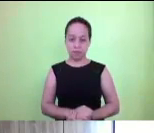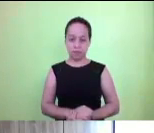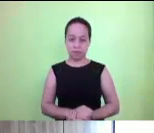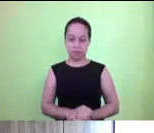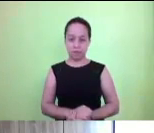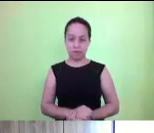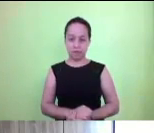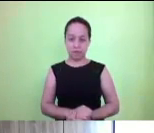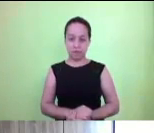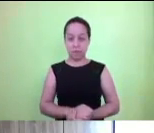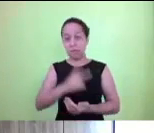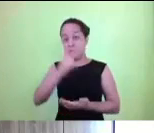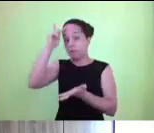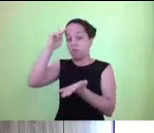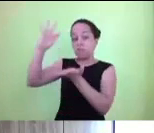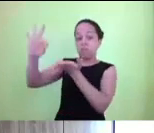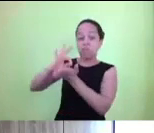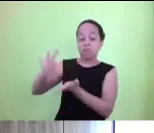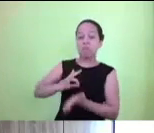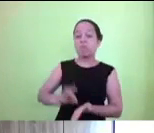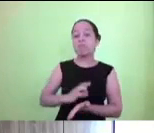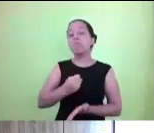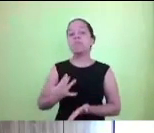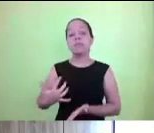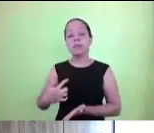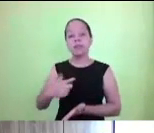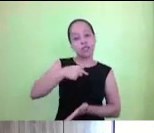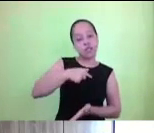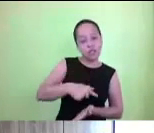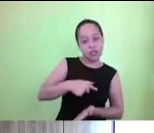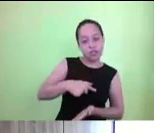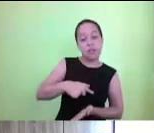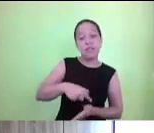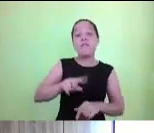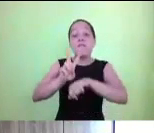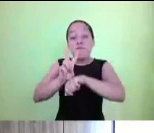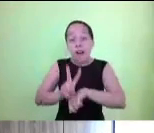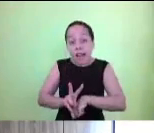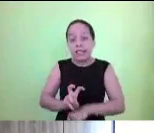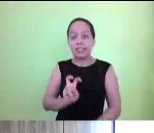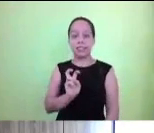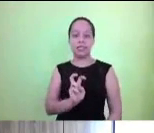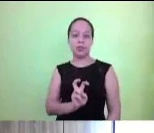Número de inscritos, 7. Número de vagas, 5.